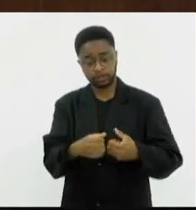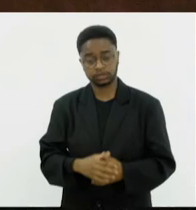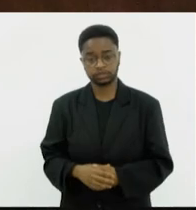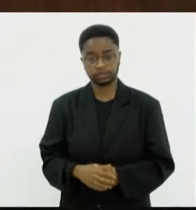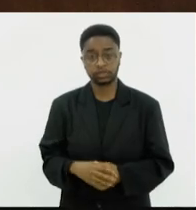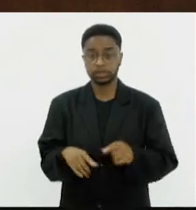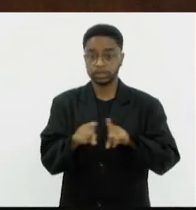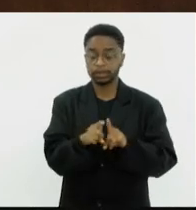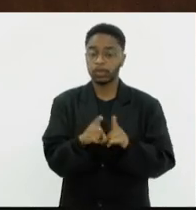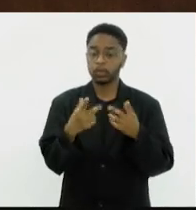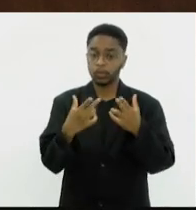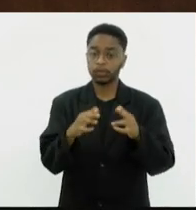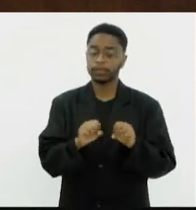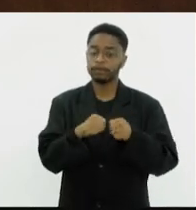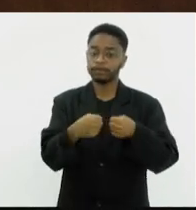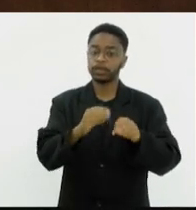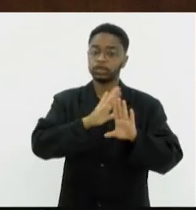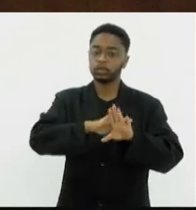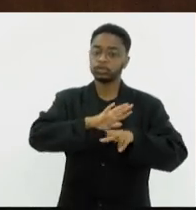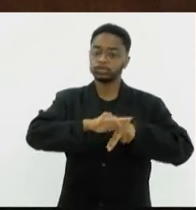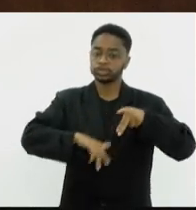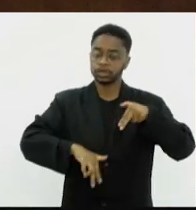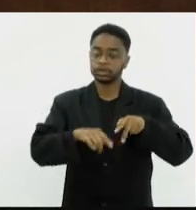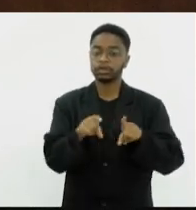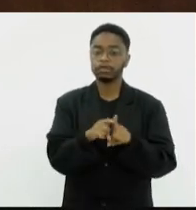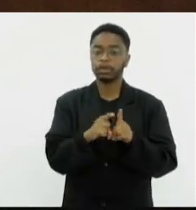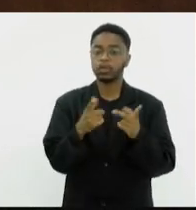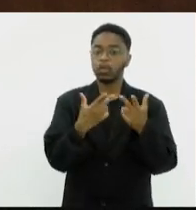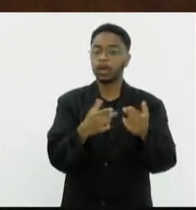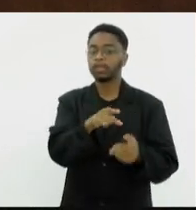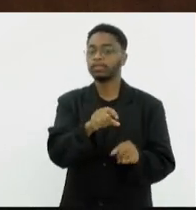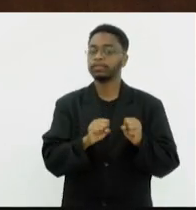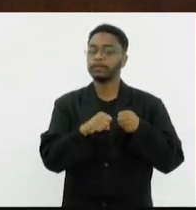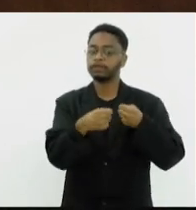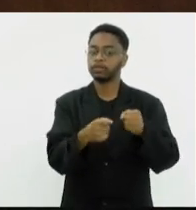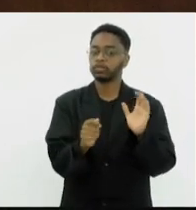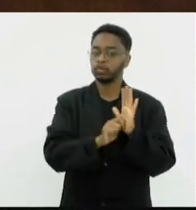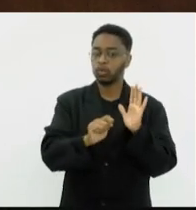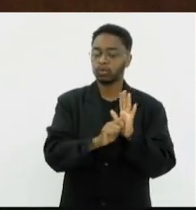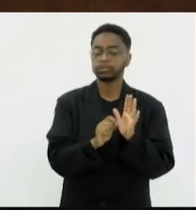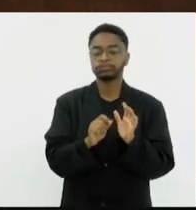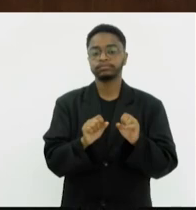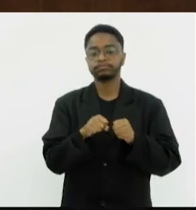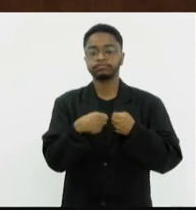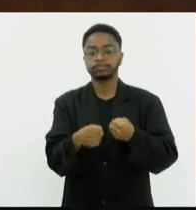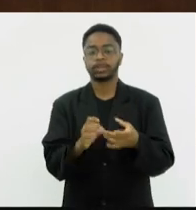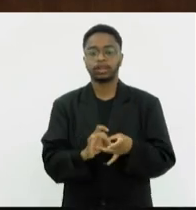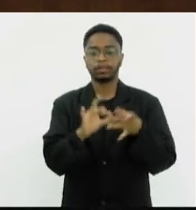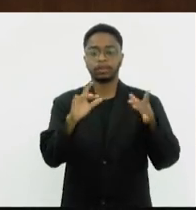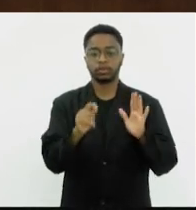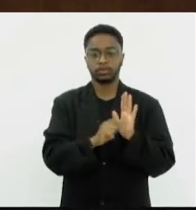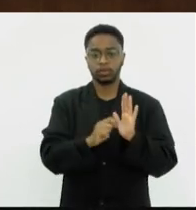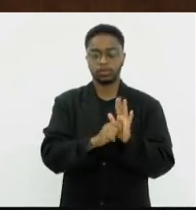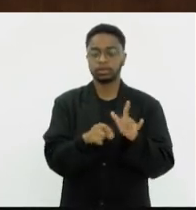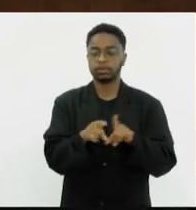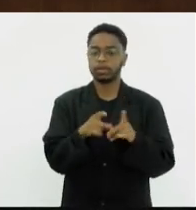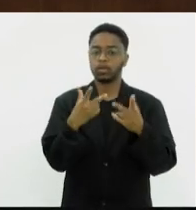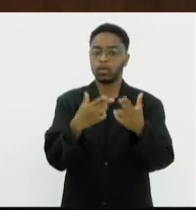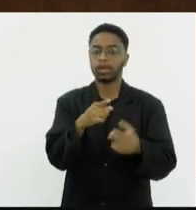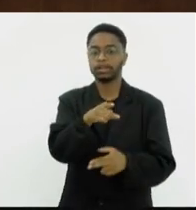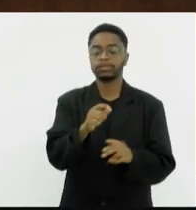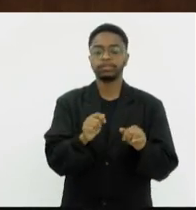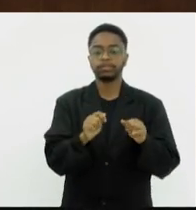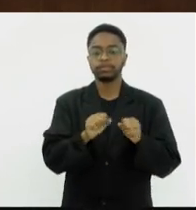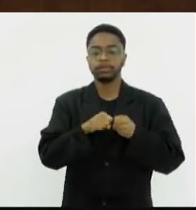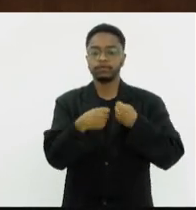ele defende ideologia de gênero. Assim como ele defende as drogas, a liberação das drogas. Assim como ele defende o banheiro